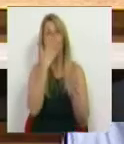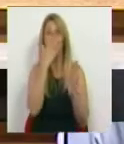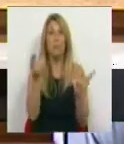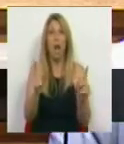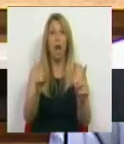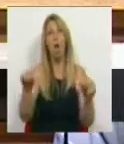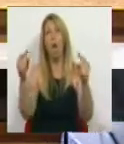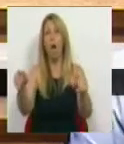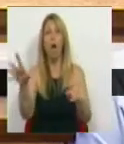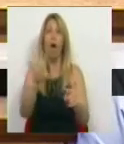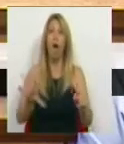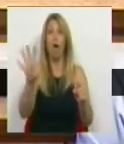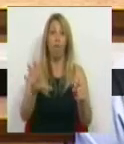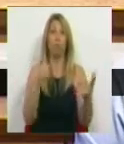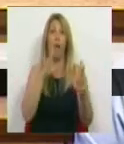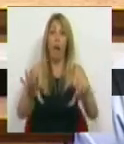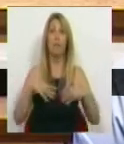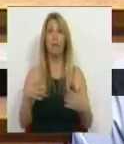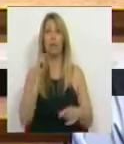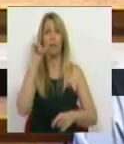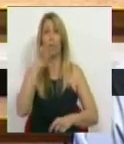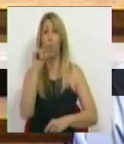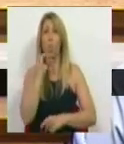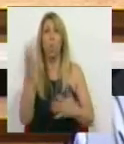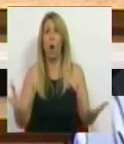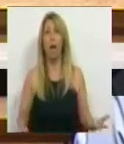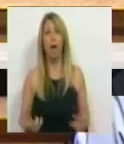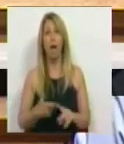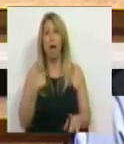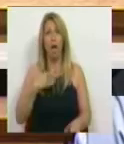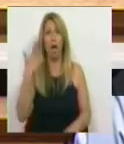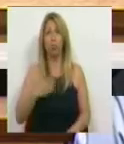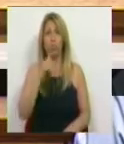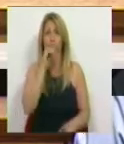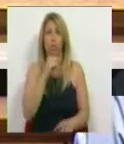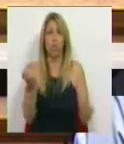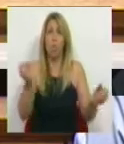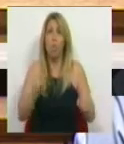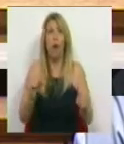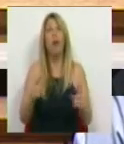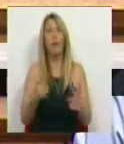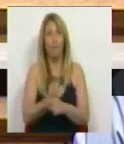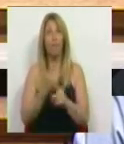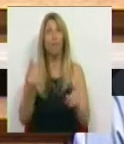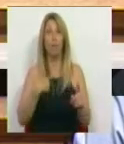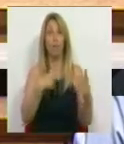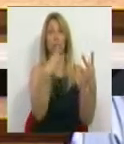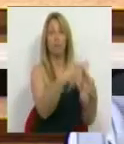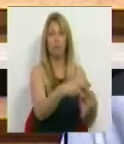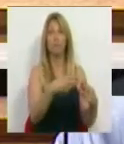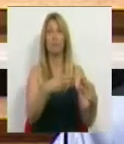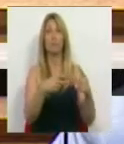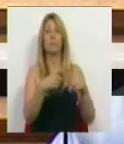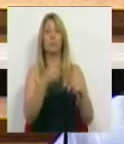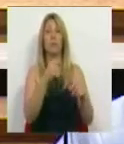facto socialmente injustas. E o mais caricato e irónico é que, enquanto se cortavam os rendimentos que sustentavam a procura, que sustentavam